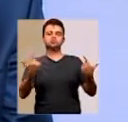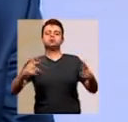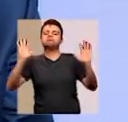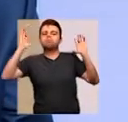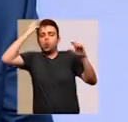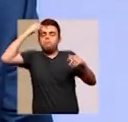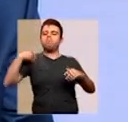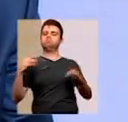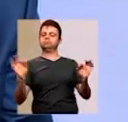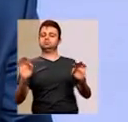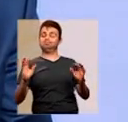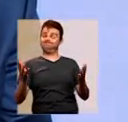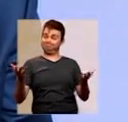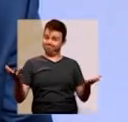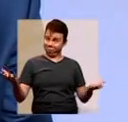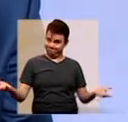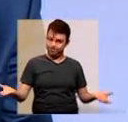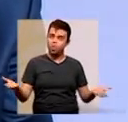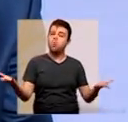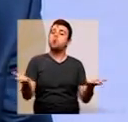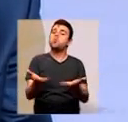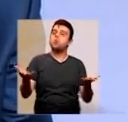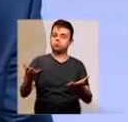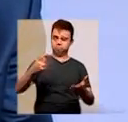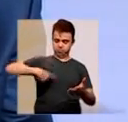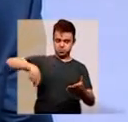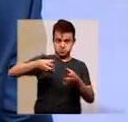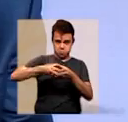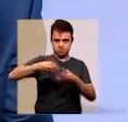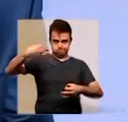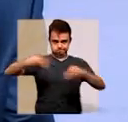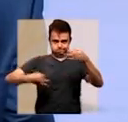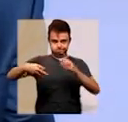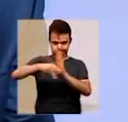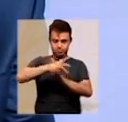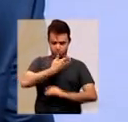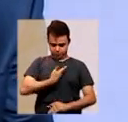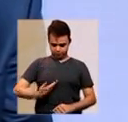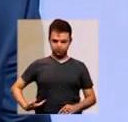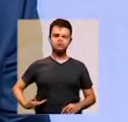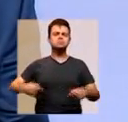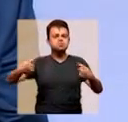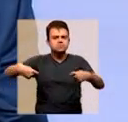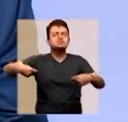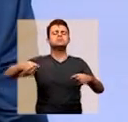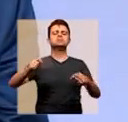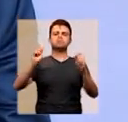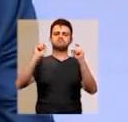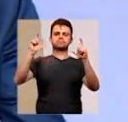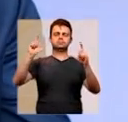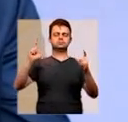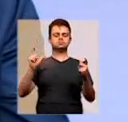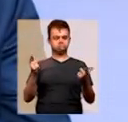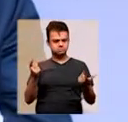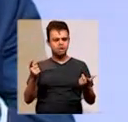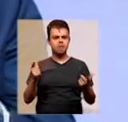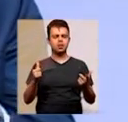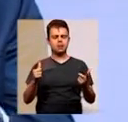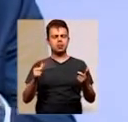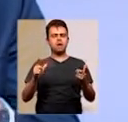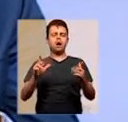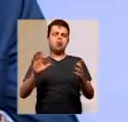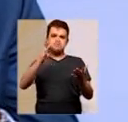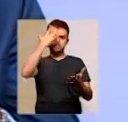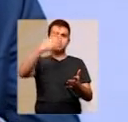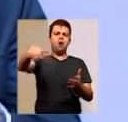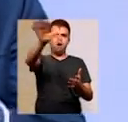responsabilidade. E, na verdade, na prática, o que nós hoje defendemos promotores de justiça? Que haja uma inversão do ônus. Quando a pessoa